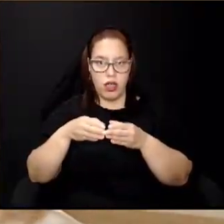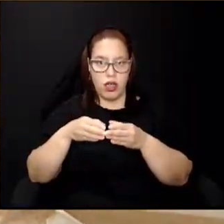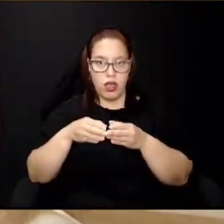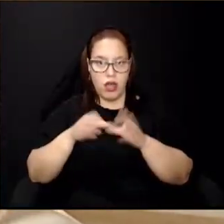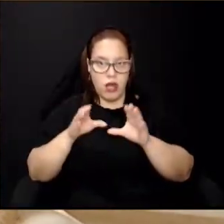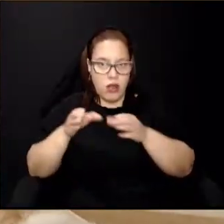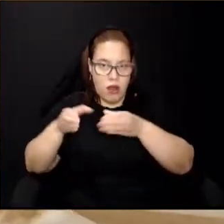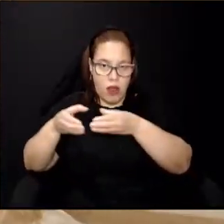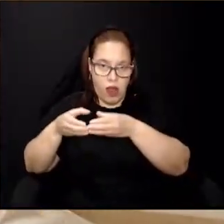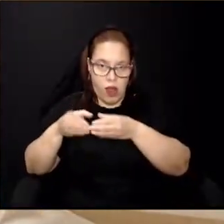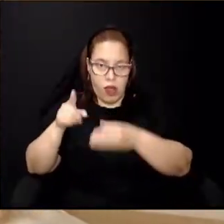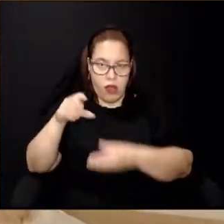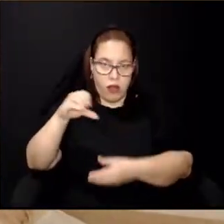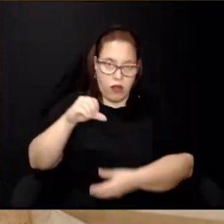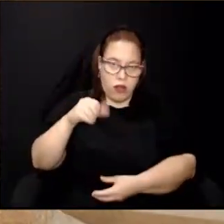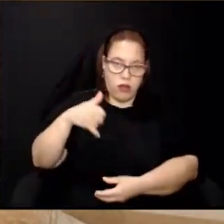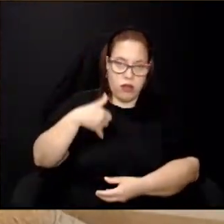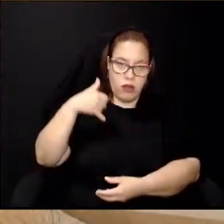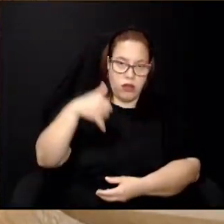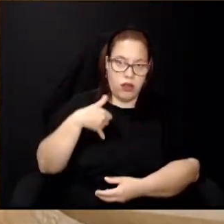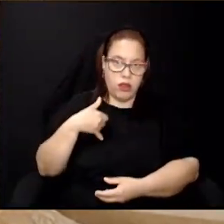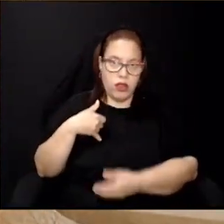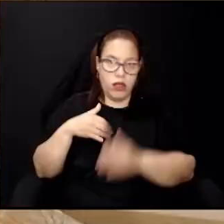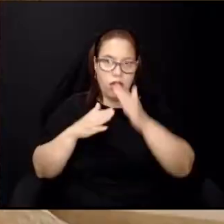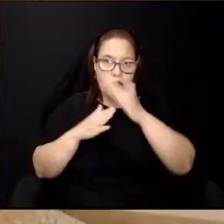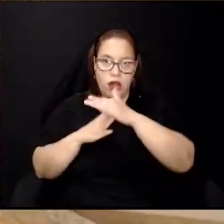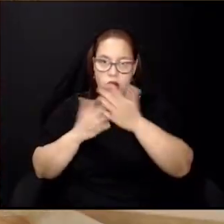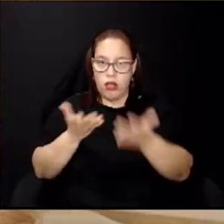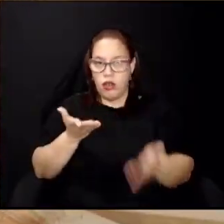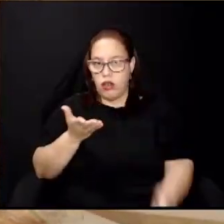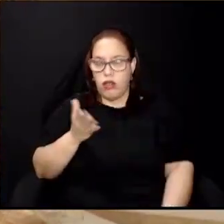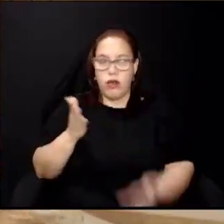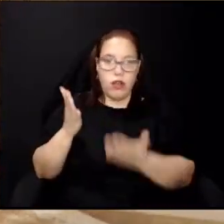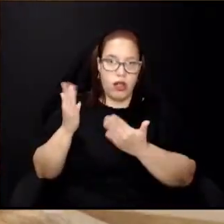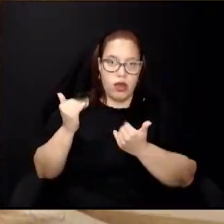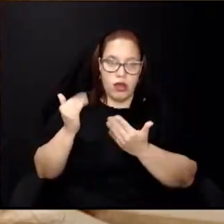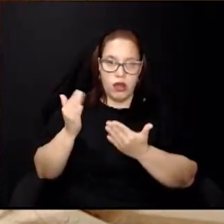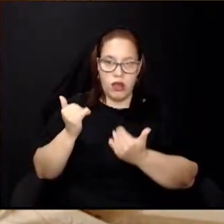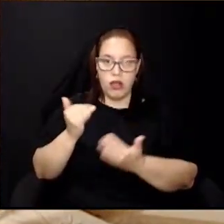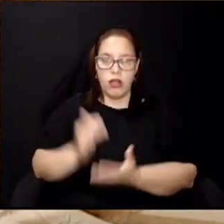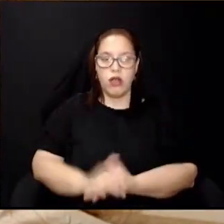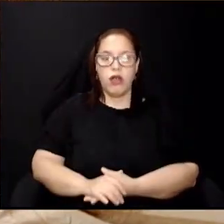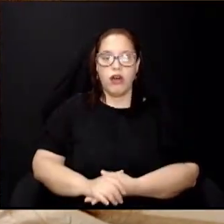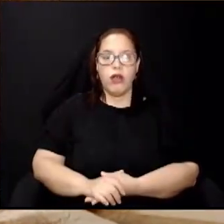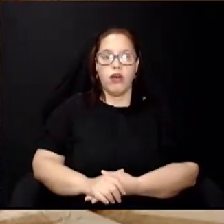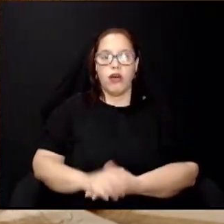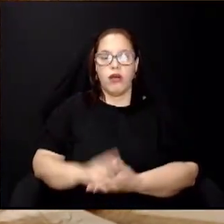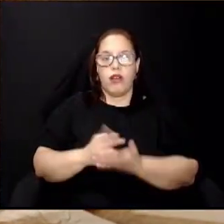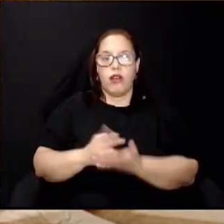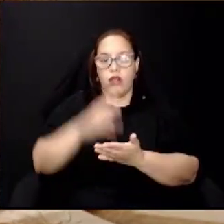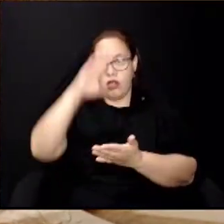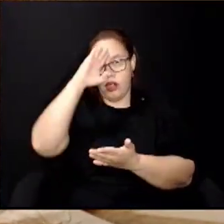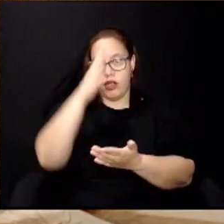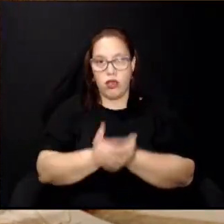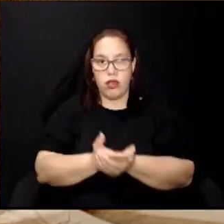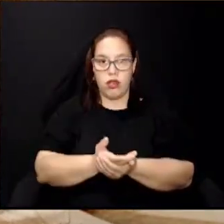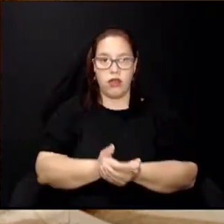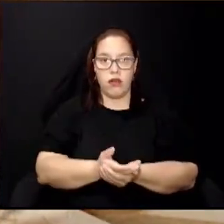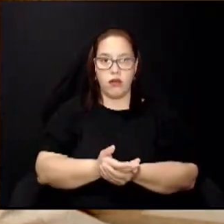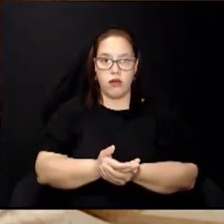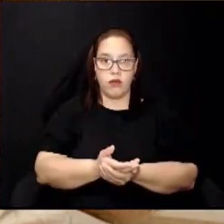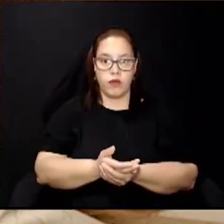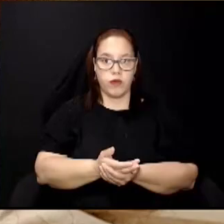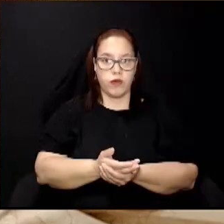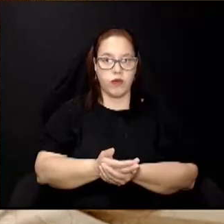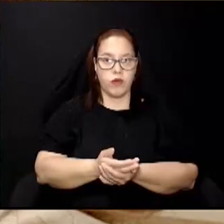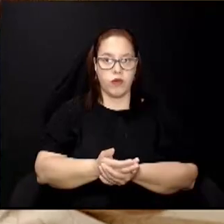com 9 anos de idade até, né, a juventude. Então eu sempre acreditei muito que Deus